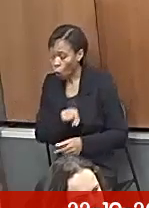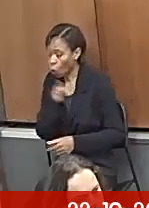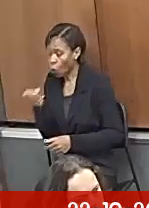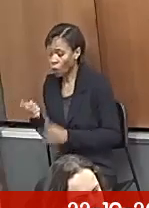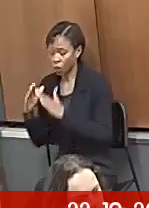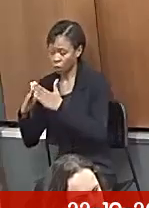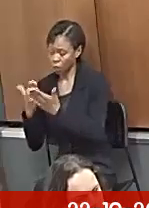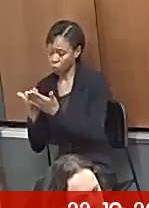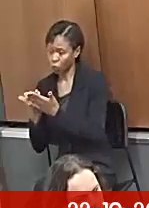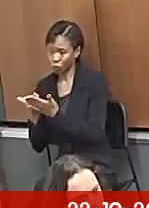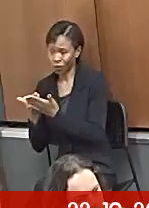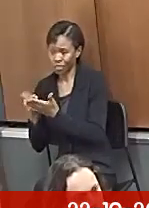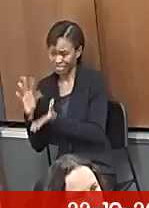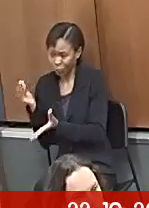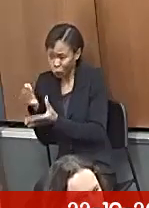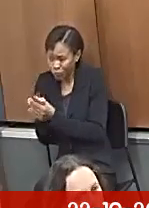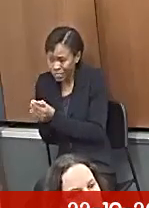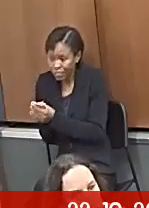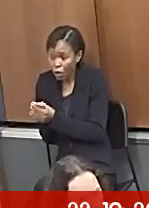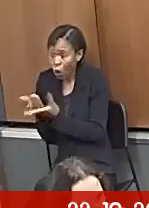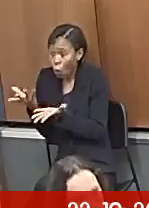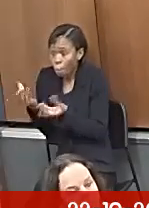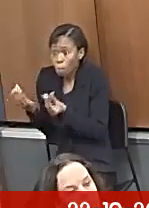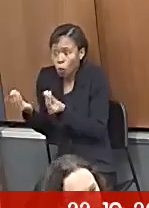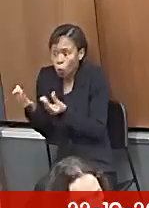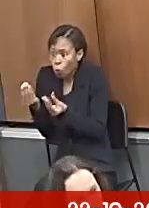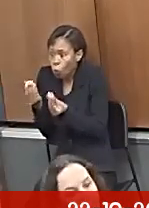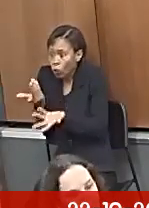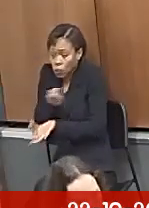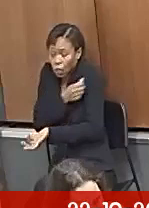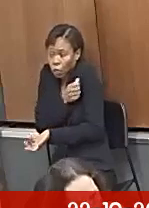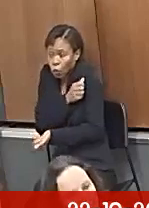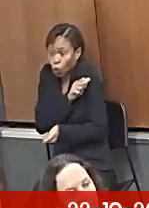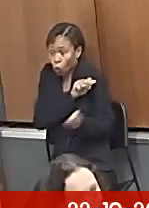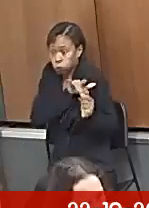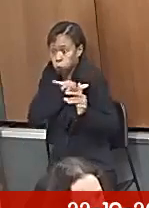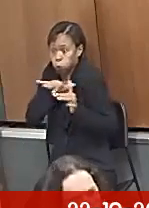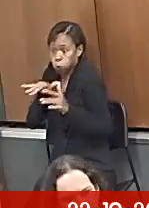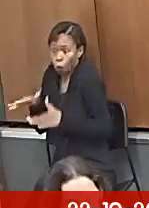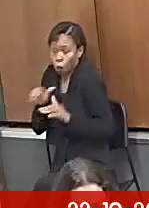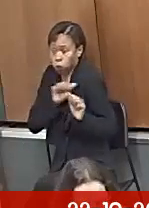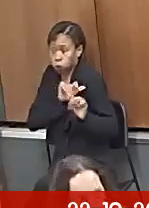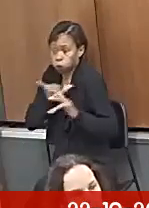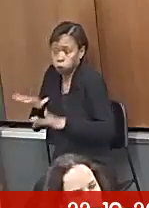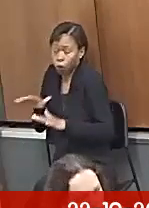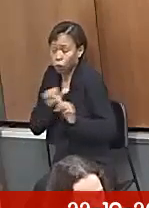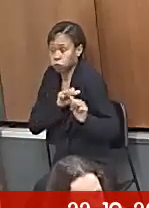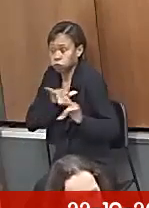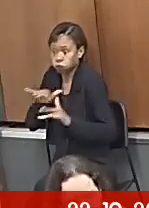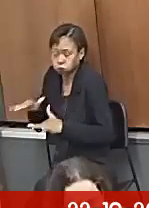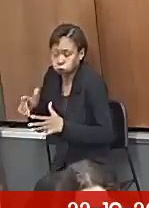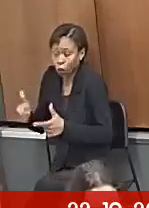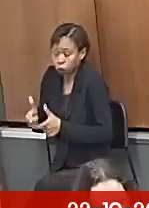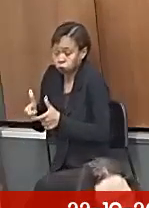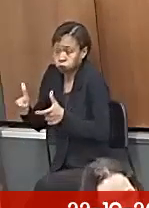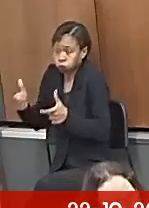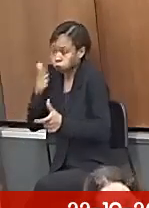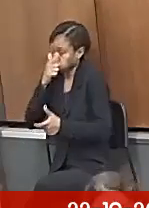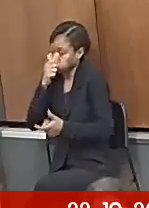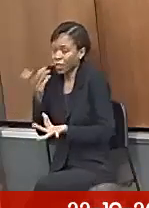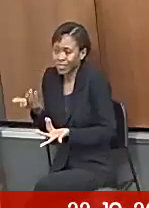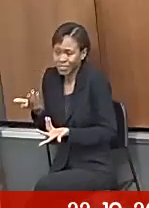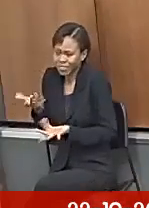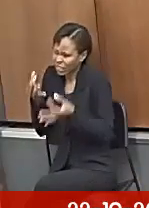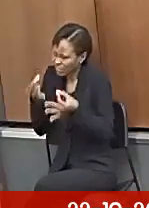inclusiva, muitas vezes fica sobrecarregada, porque todos os alunos com necessidades vão para lá. Então, isso, além de tudo, não é